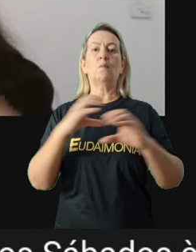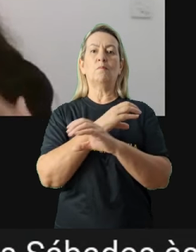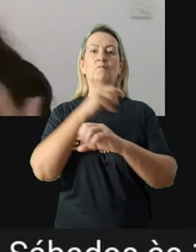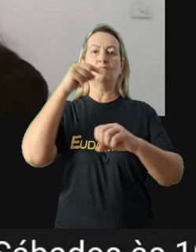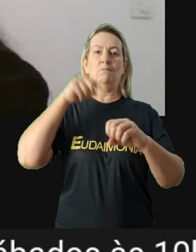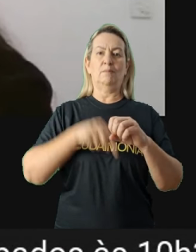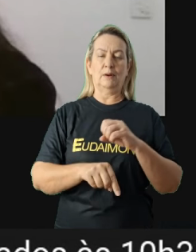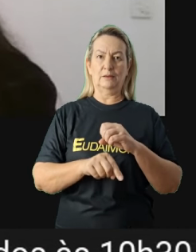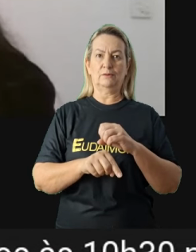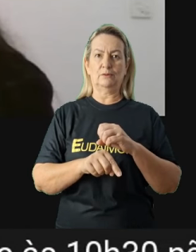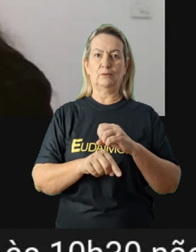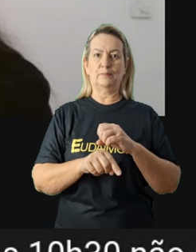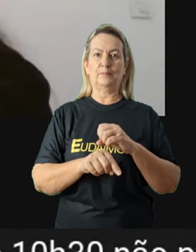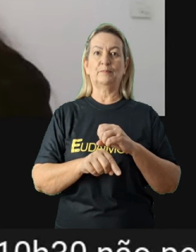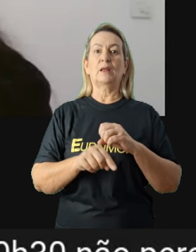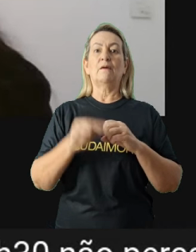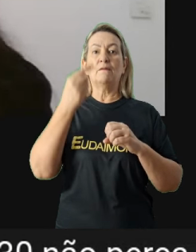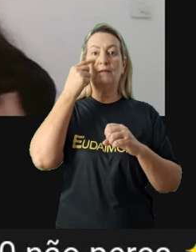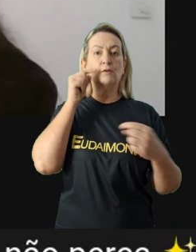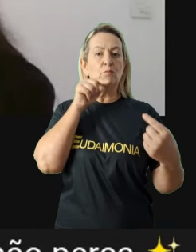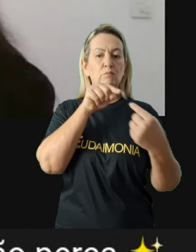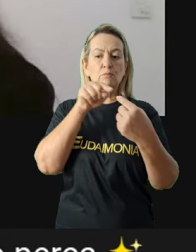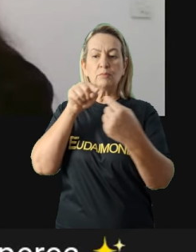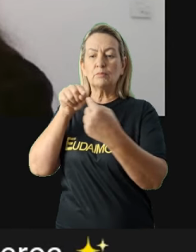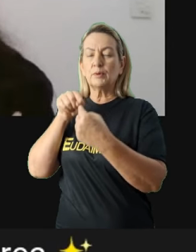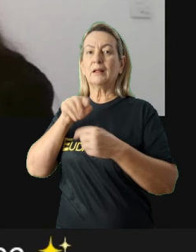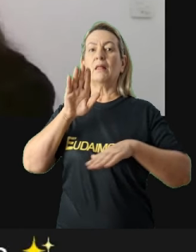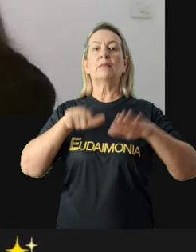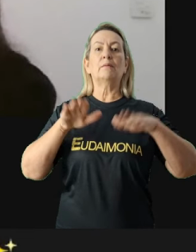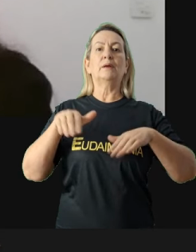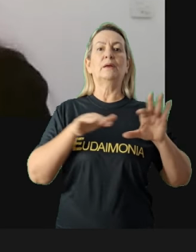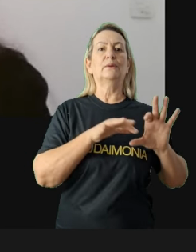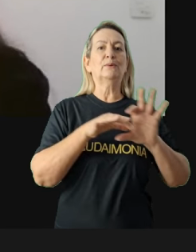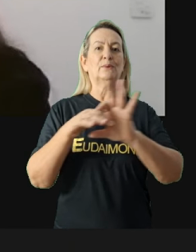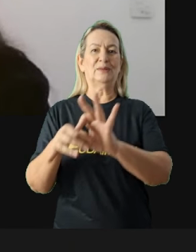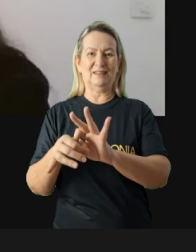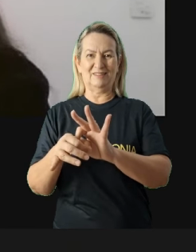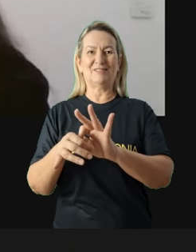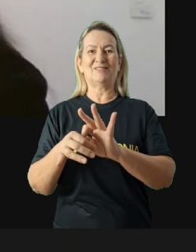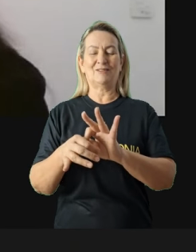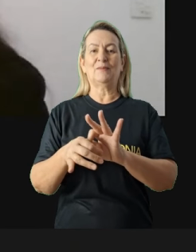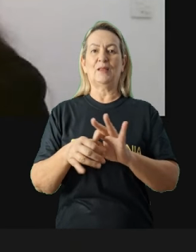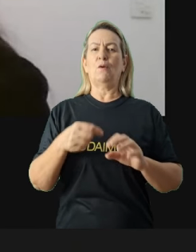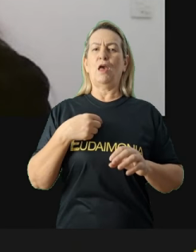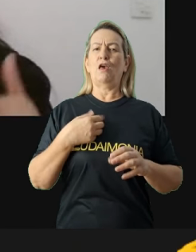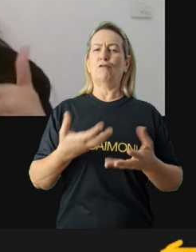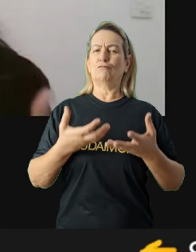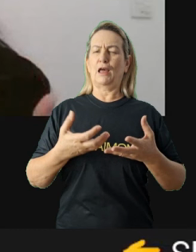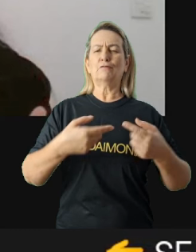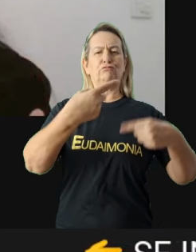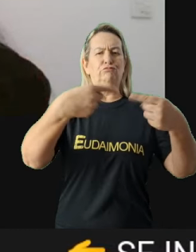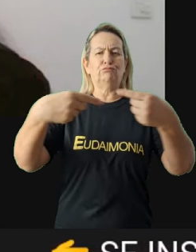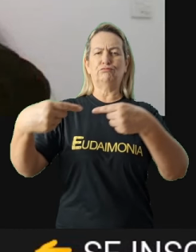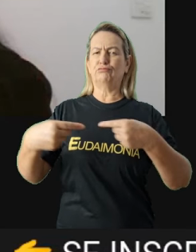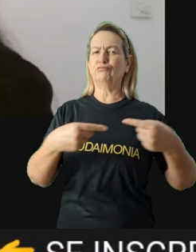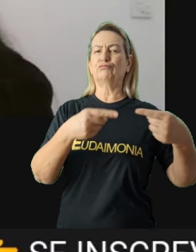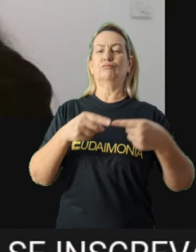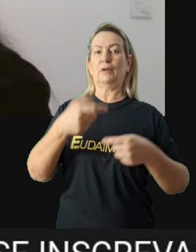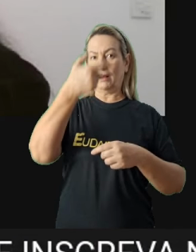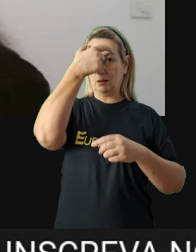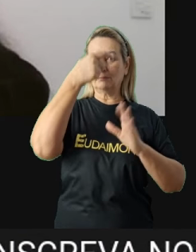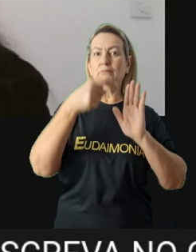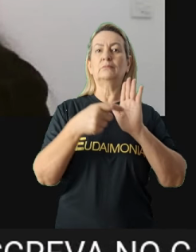Perplexity, porque eles vieram de uma forma um pouco mais completa, atendendo diferentes realidades. Então, pessoal, contem comigo aqui para a